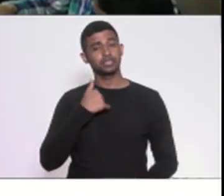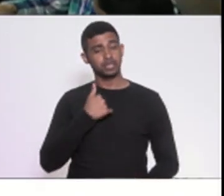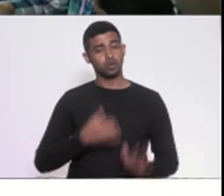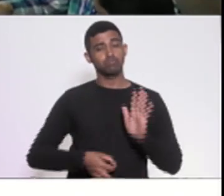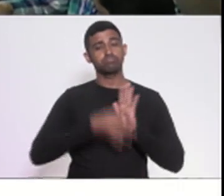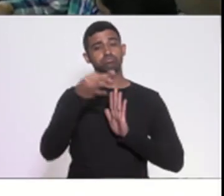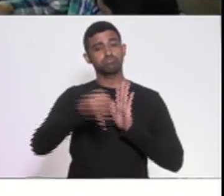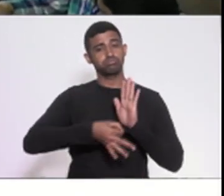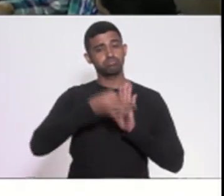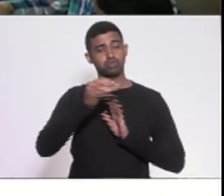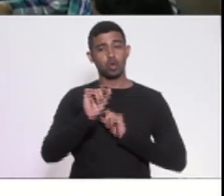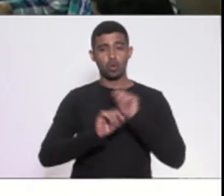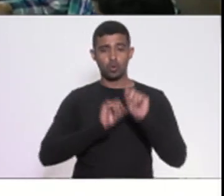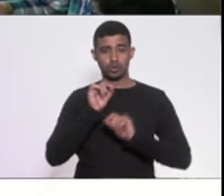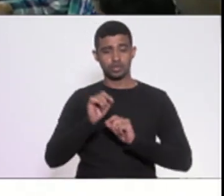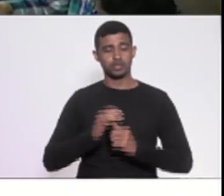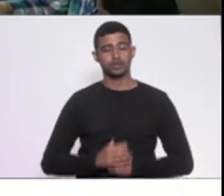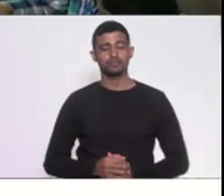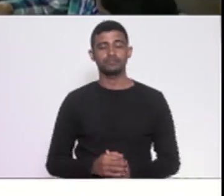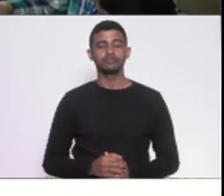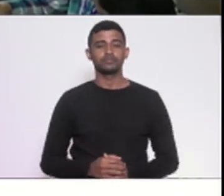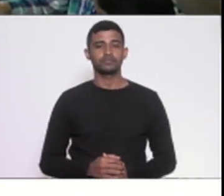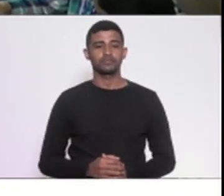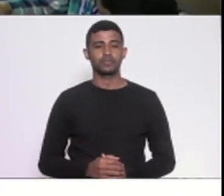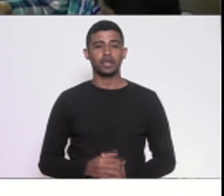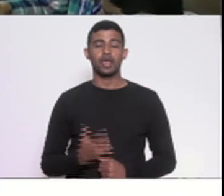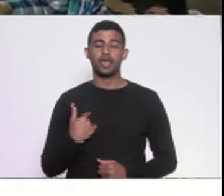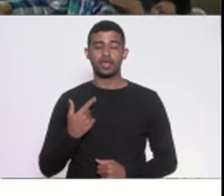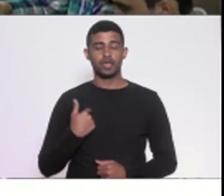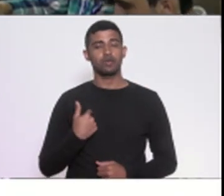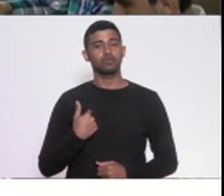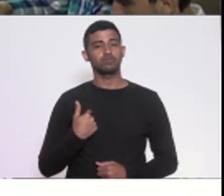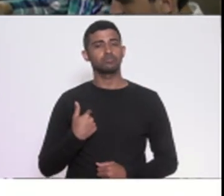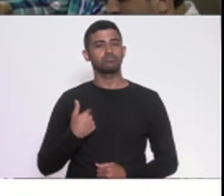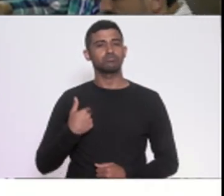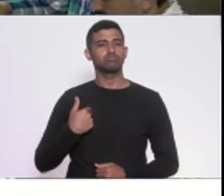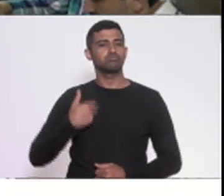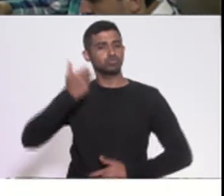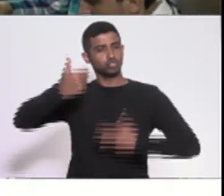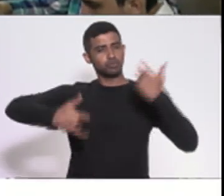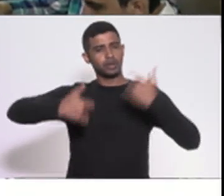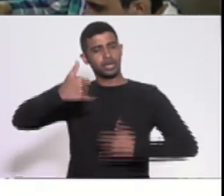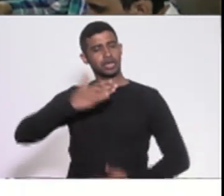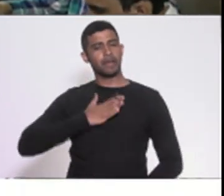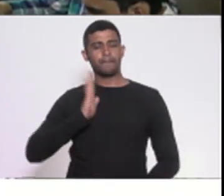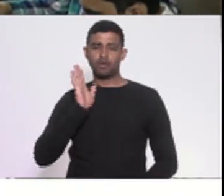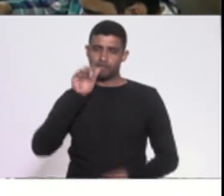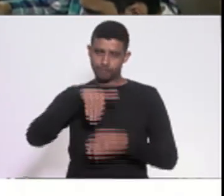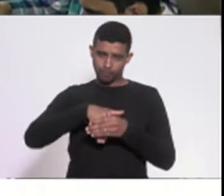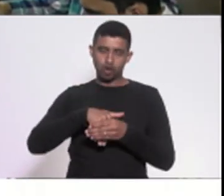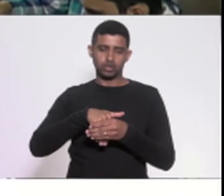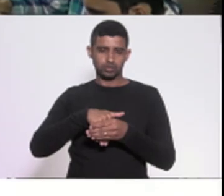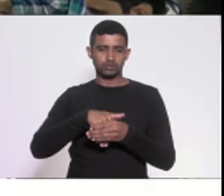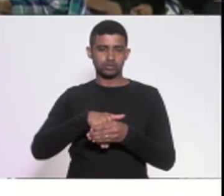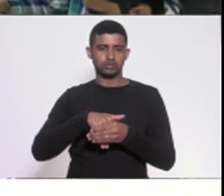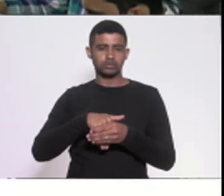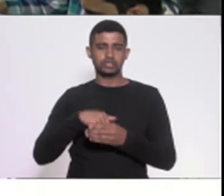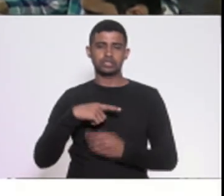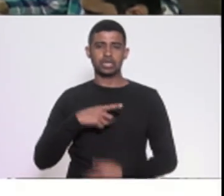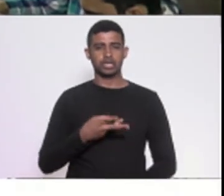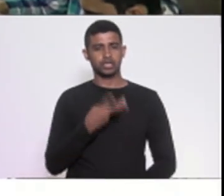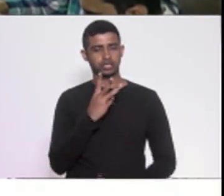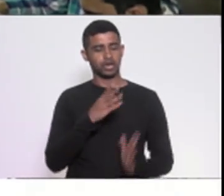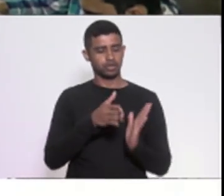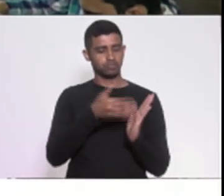que eu faça aqui o meu relato do meu voto, né, que é bem sintético, são 3